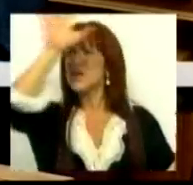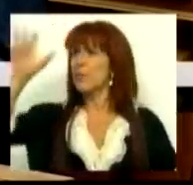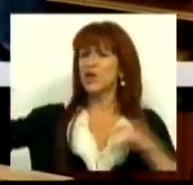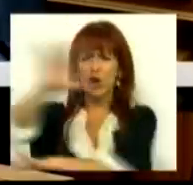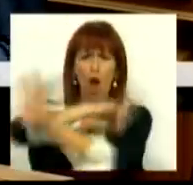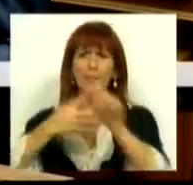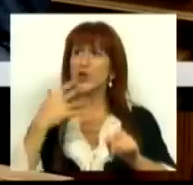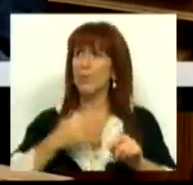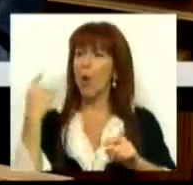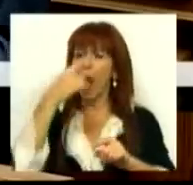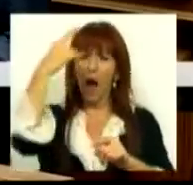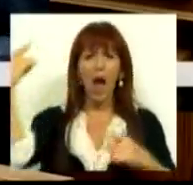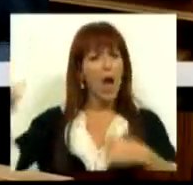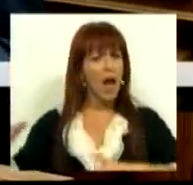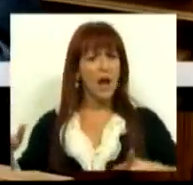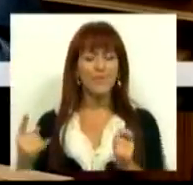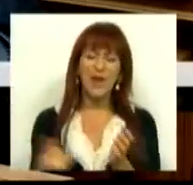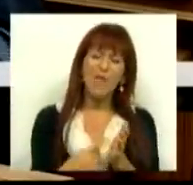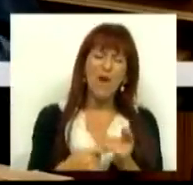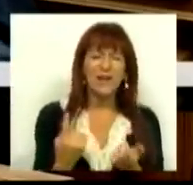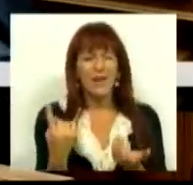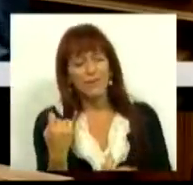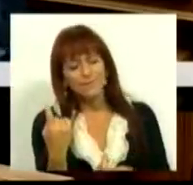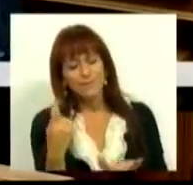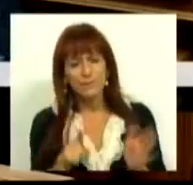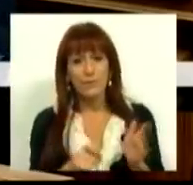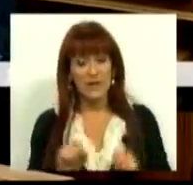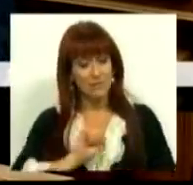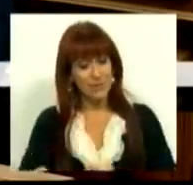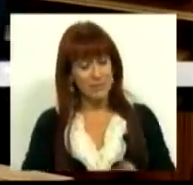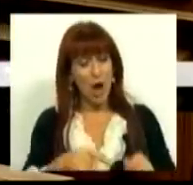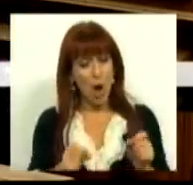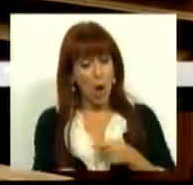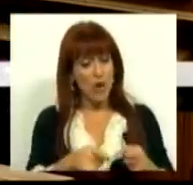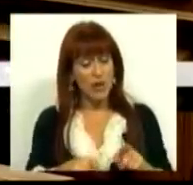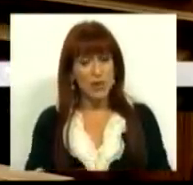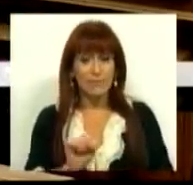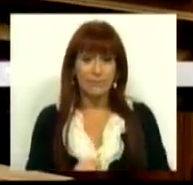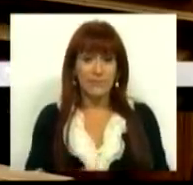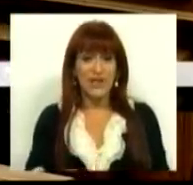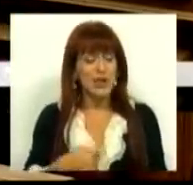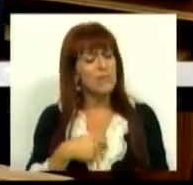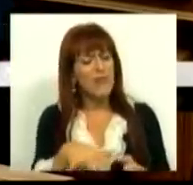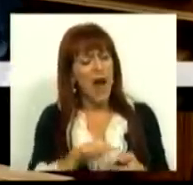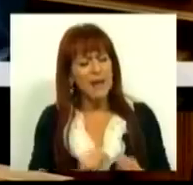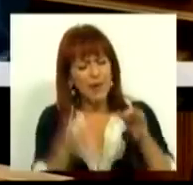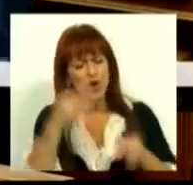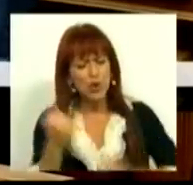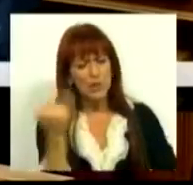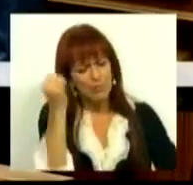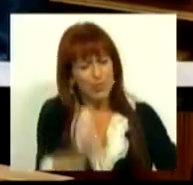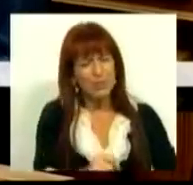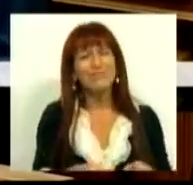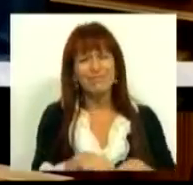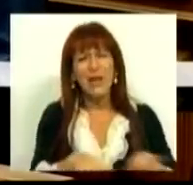Europa. Havia uma falta, uma lacuna na nossa organização e no nosso edifício jurídico e institucional